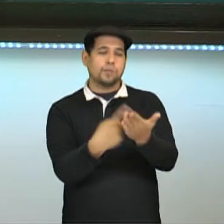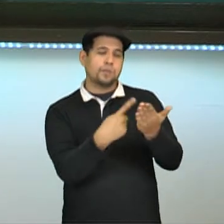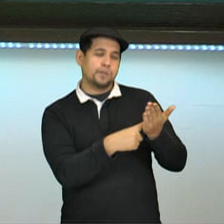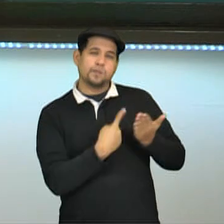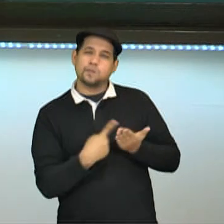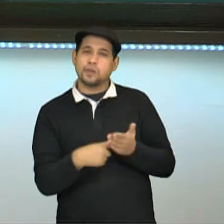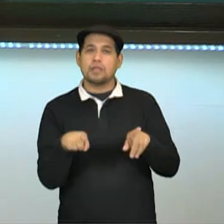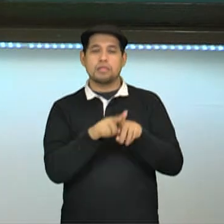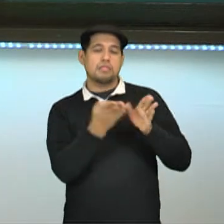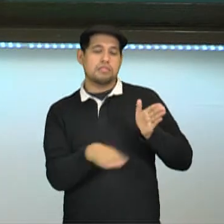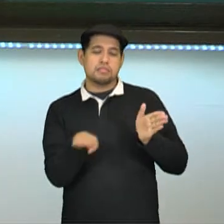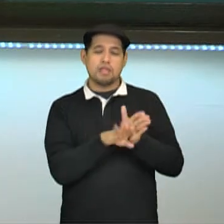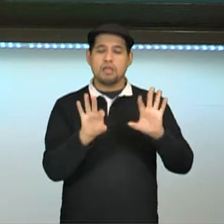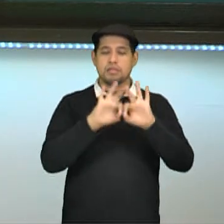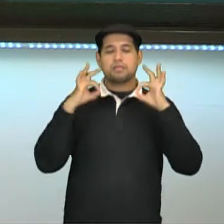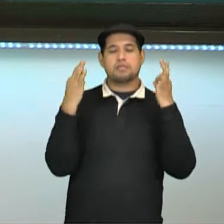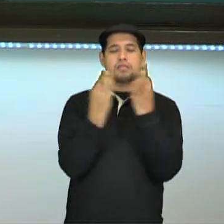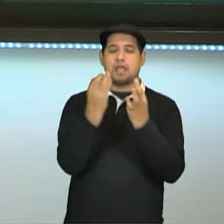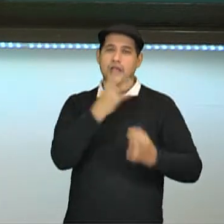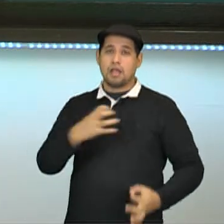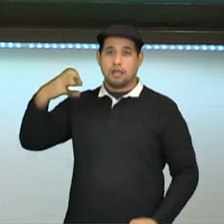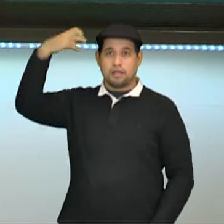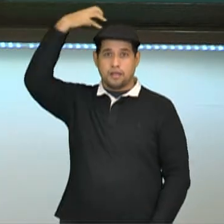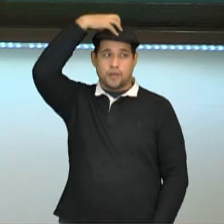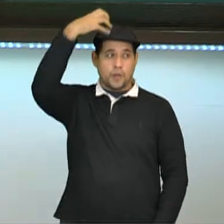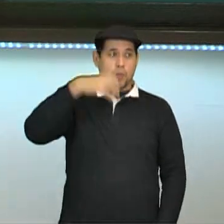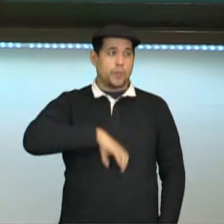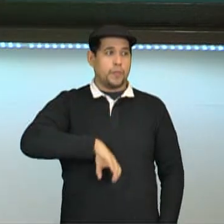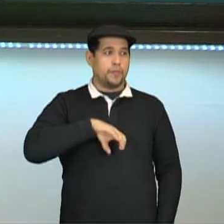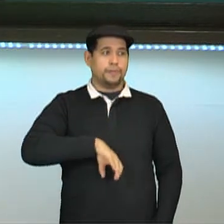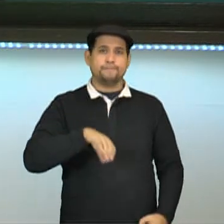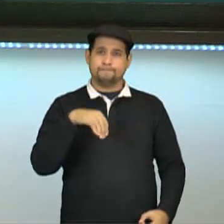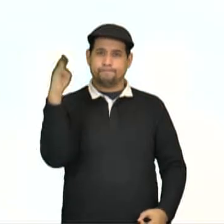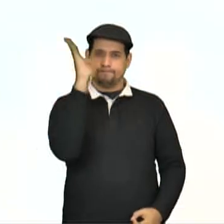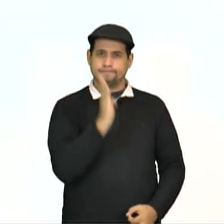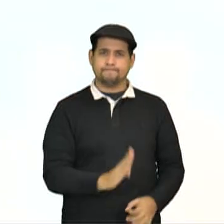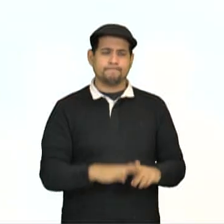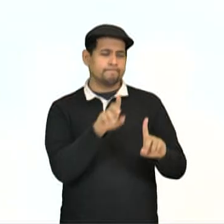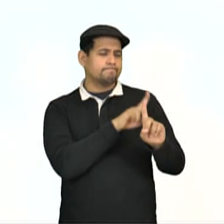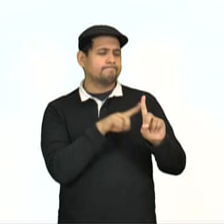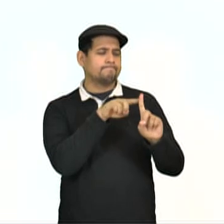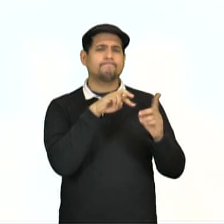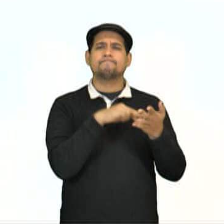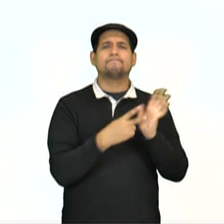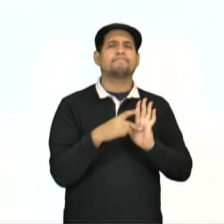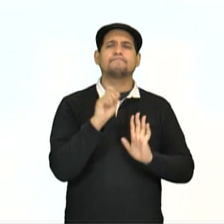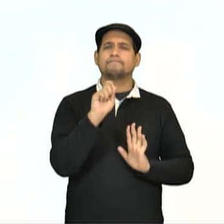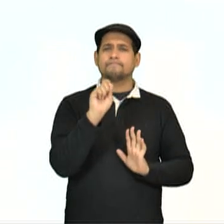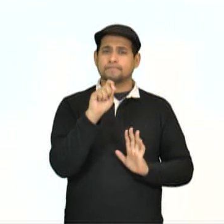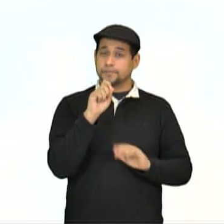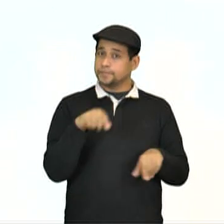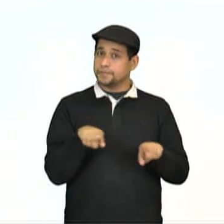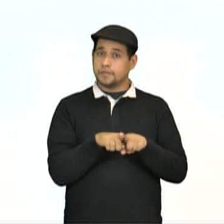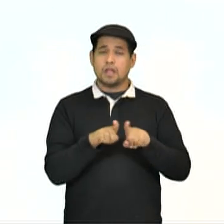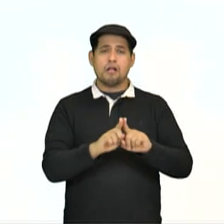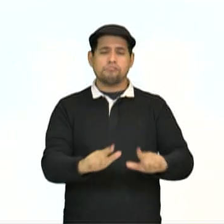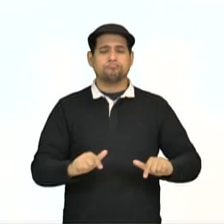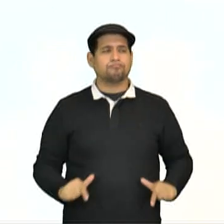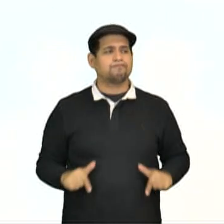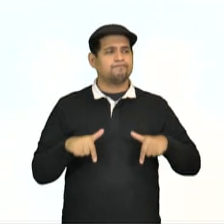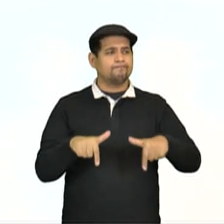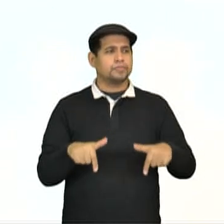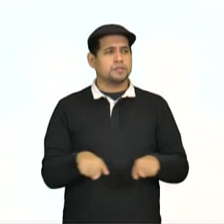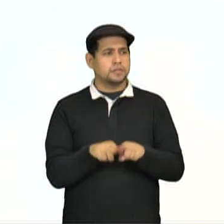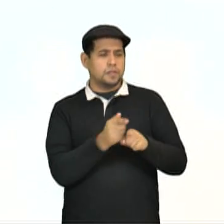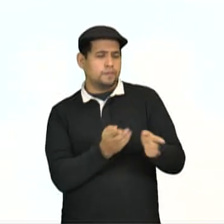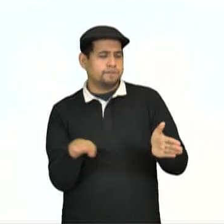e essa chegada da família real portuguesa aqui no Brasil, né? O nosso objetivo é caracterizar as ações que marcaram